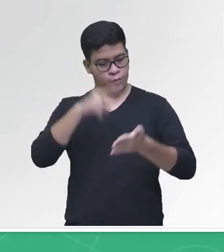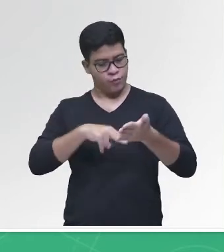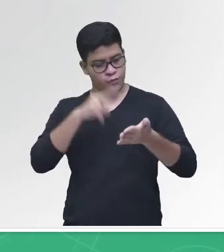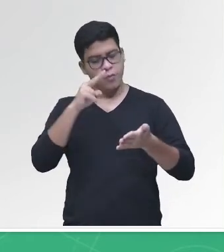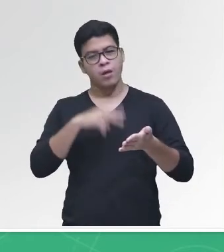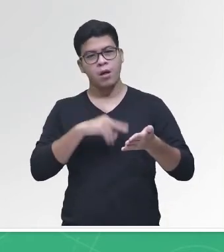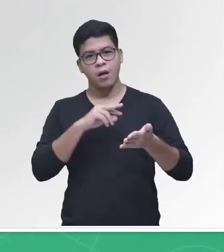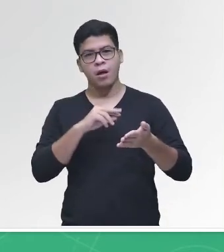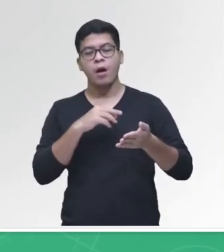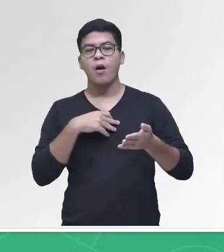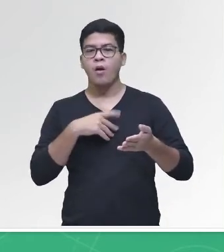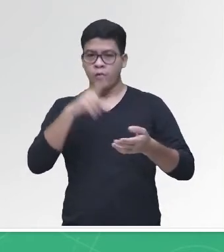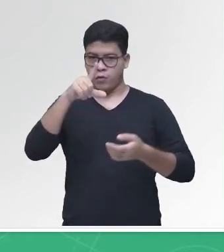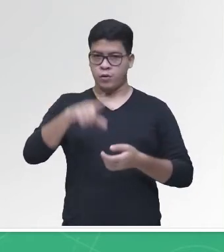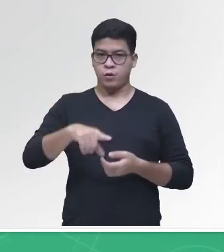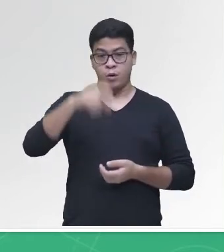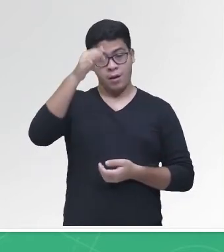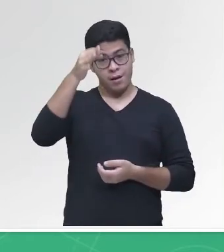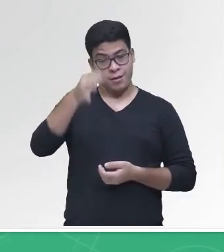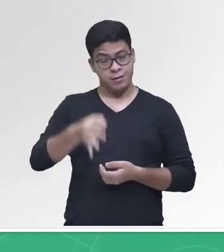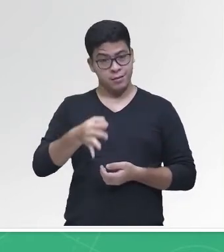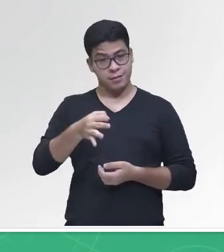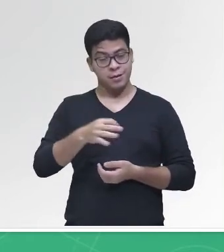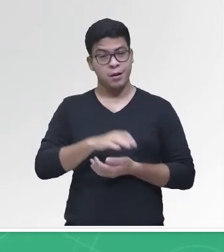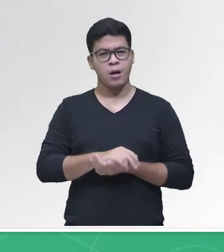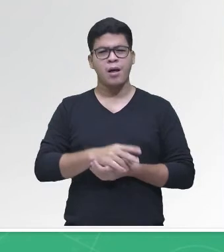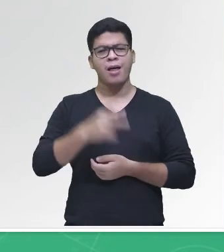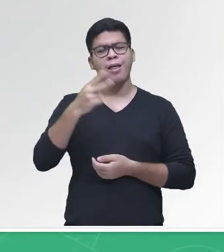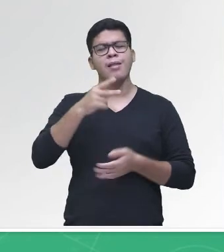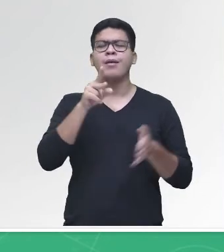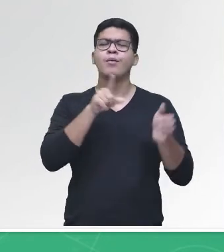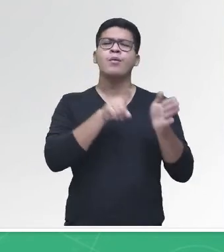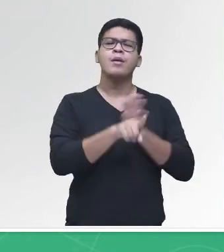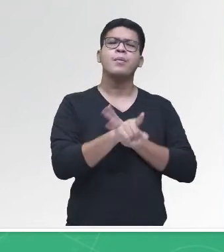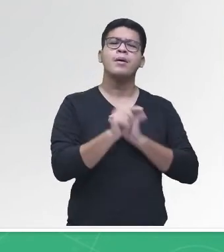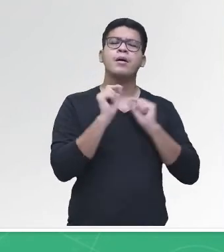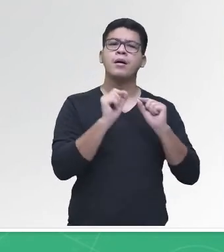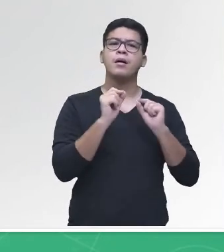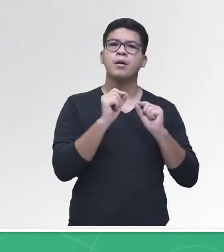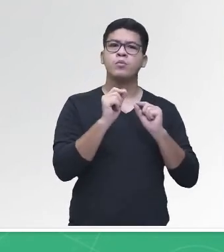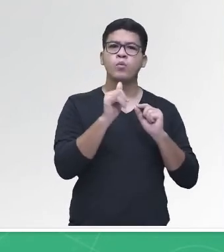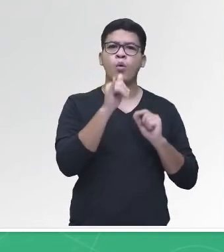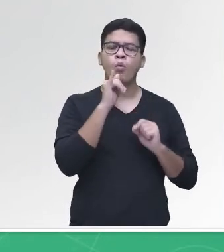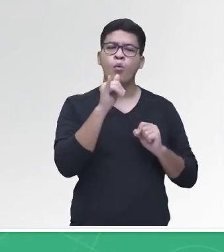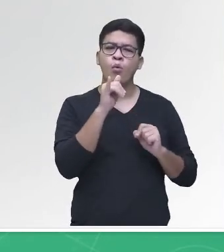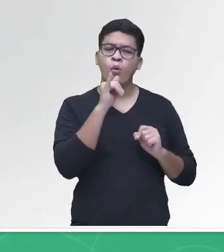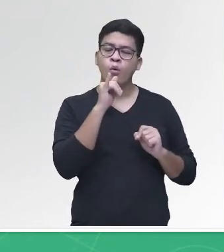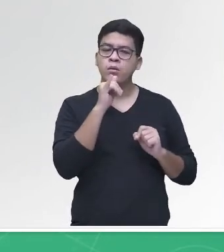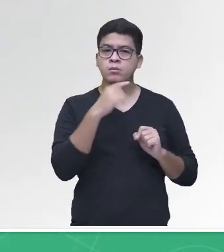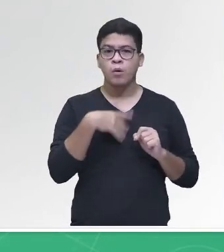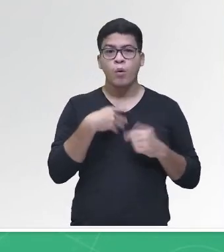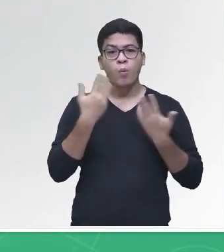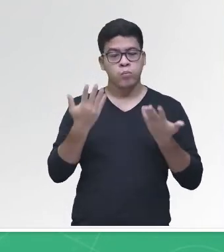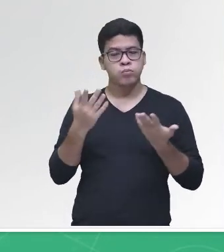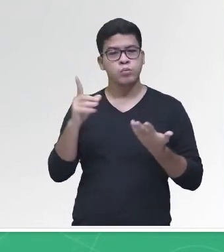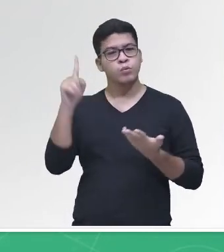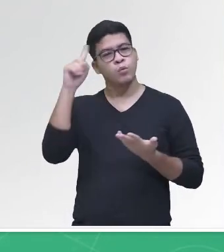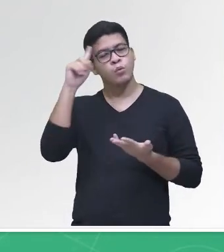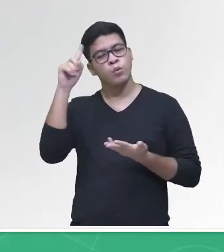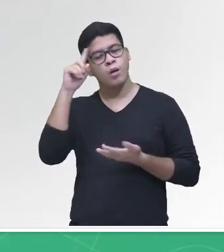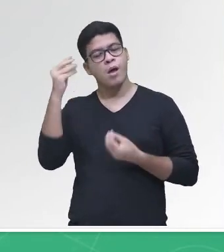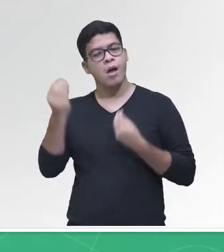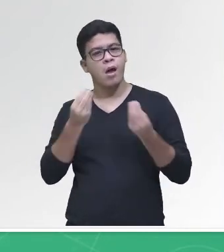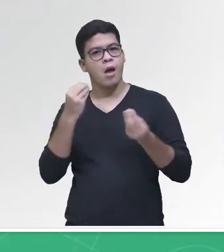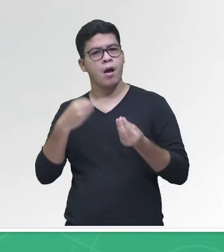vão marcar a alternativa correta. Na segunda, nós temos aí exemplos do seu cotidiano, onde você